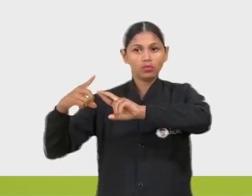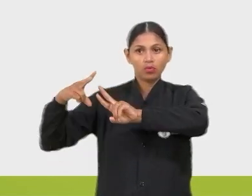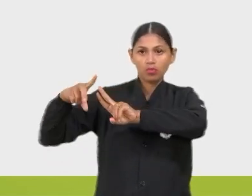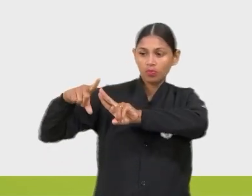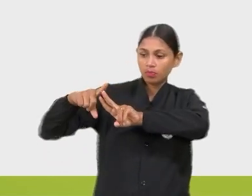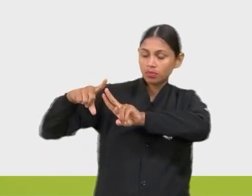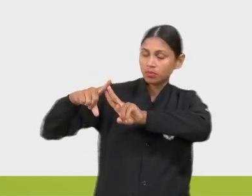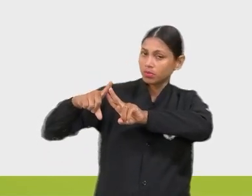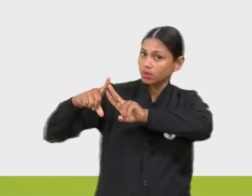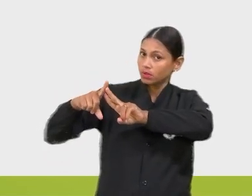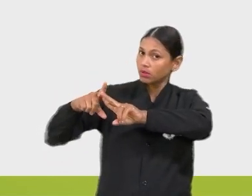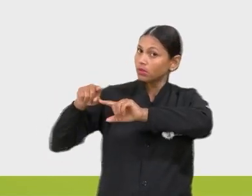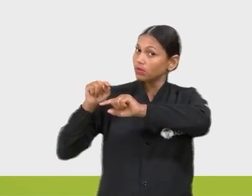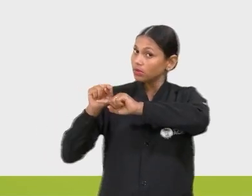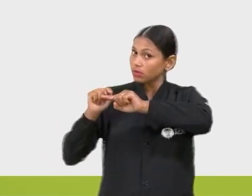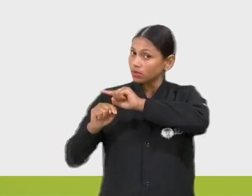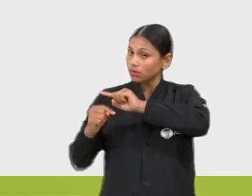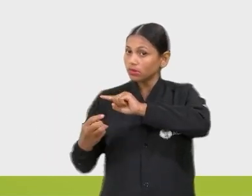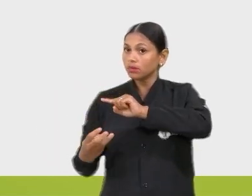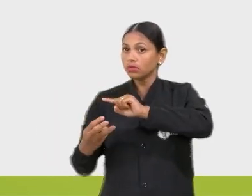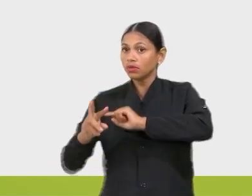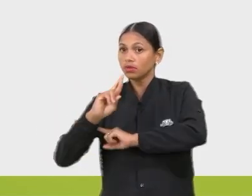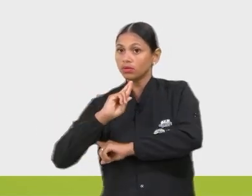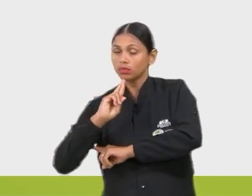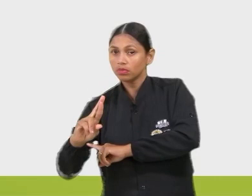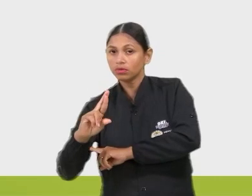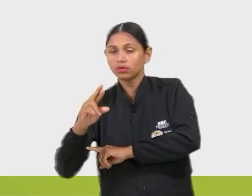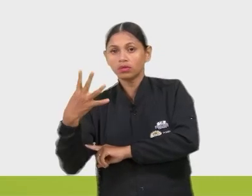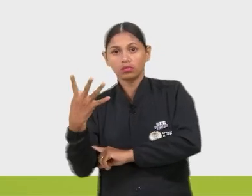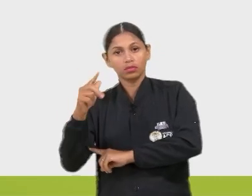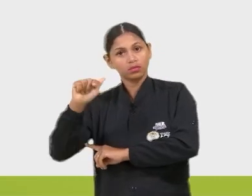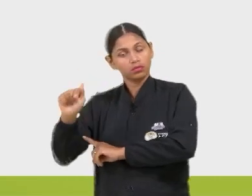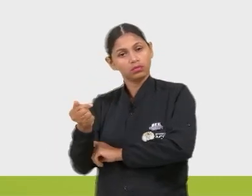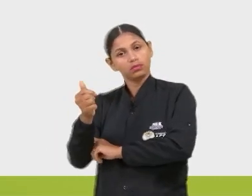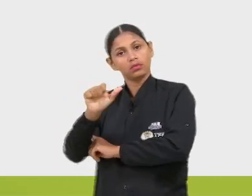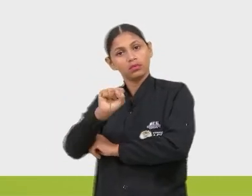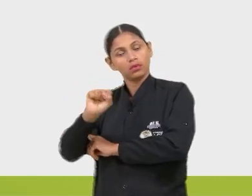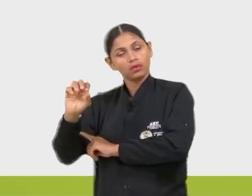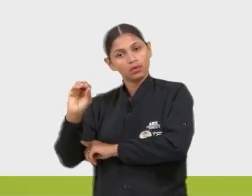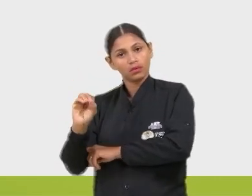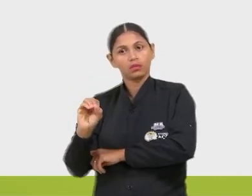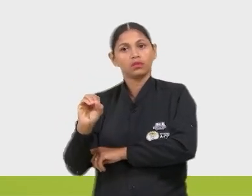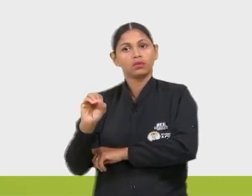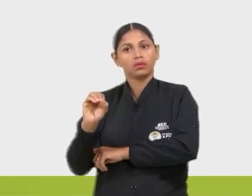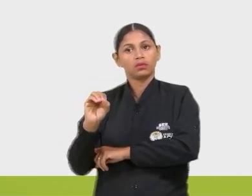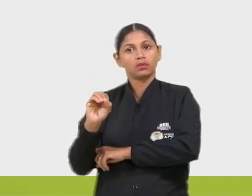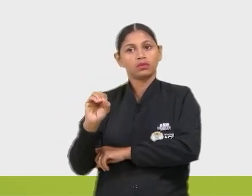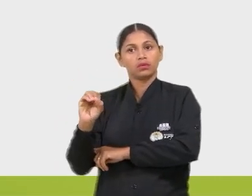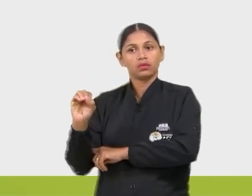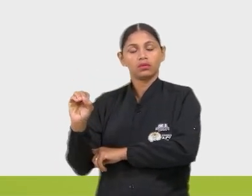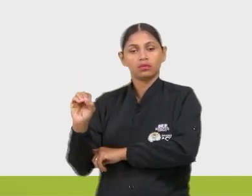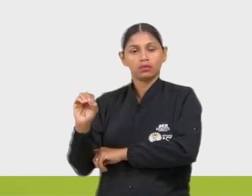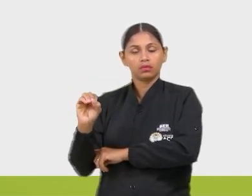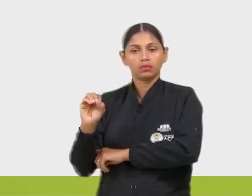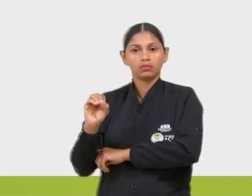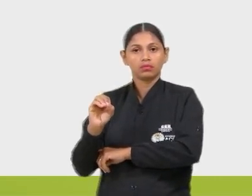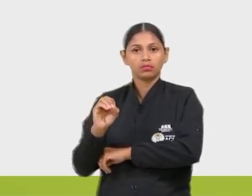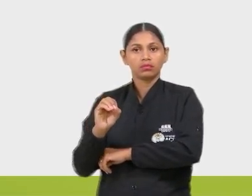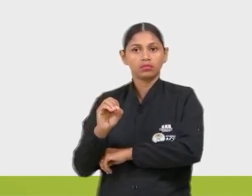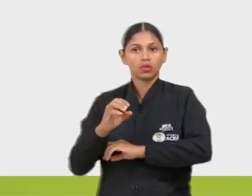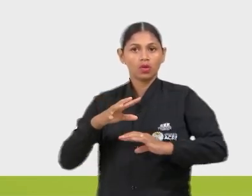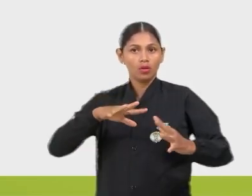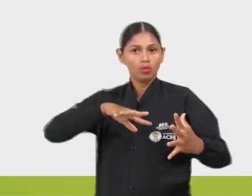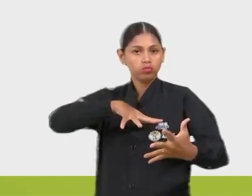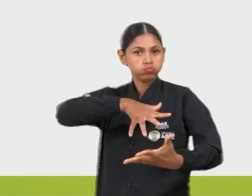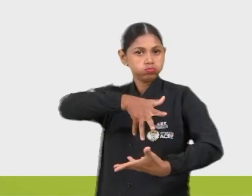cálculo rápido aí, pessoal, e vocês vão obter o valor de 4.800 peças ou esferas, né?